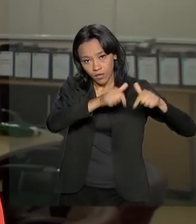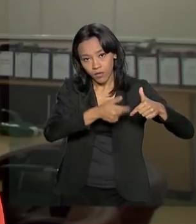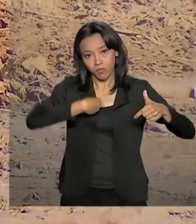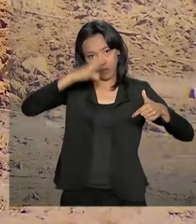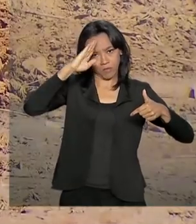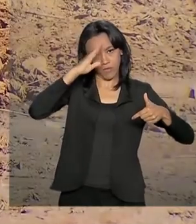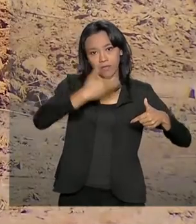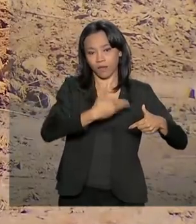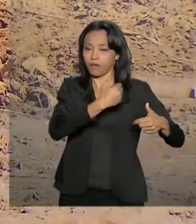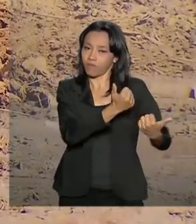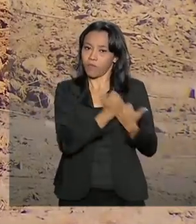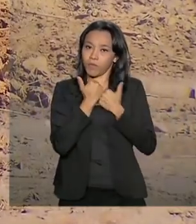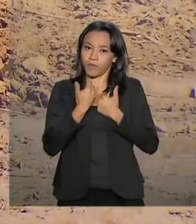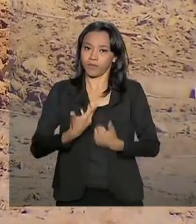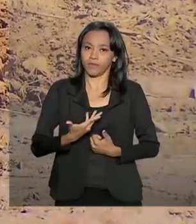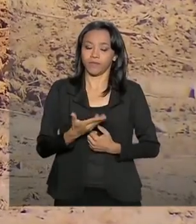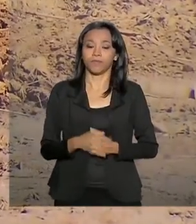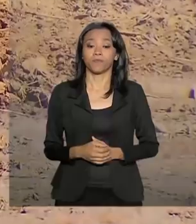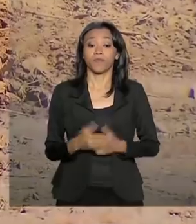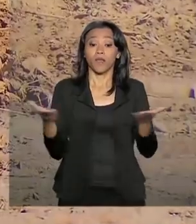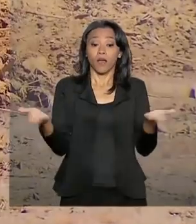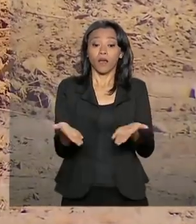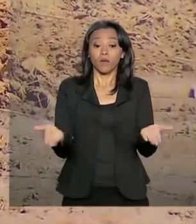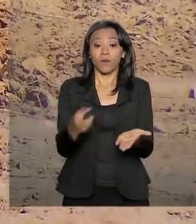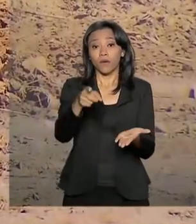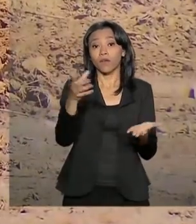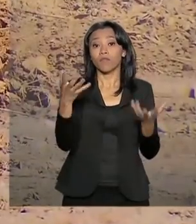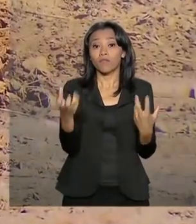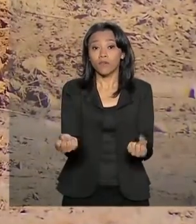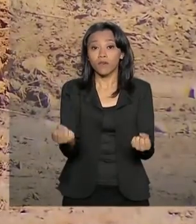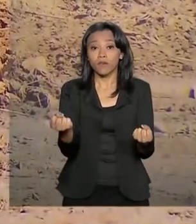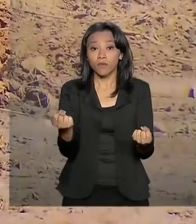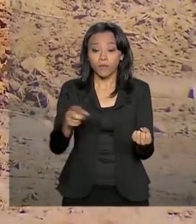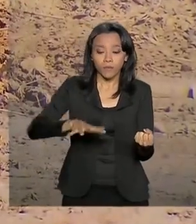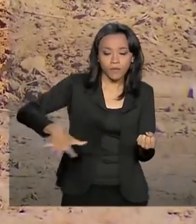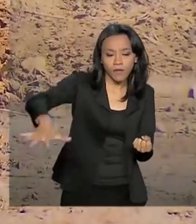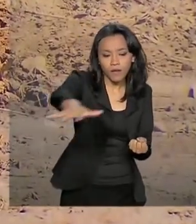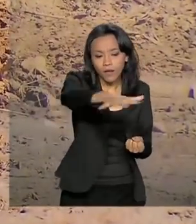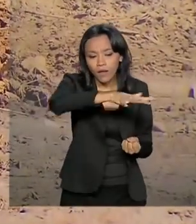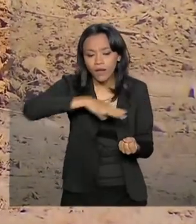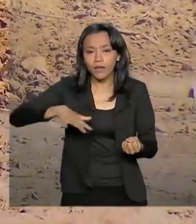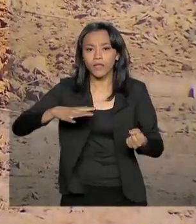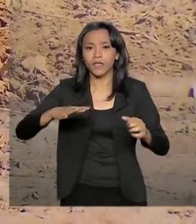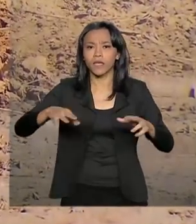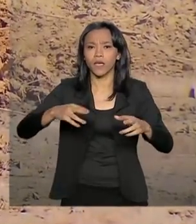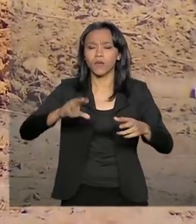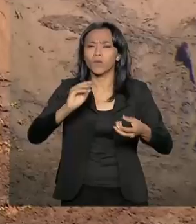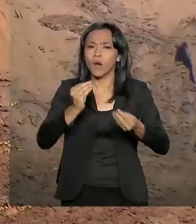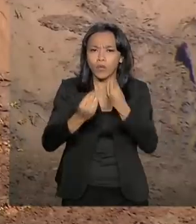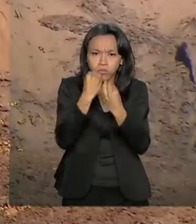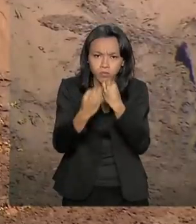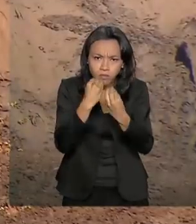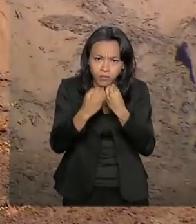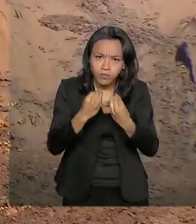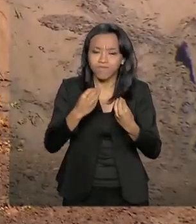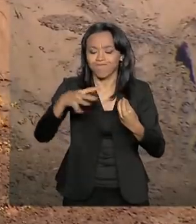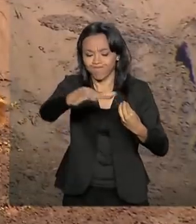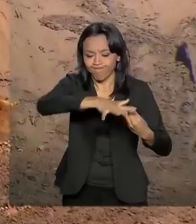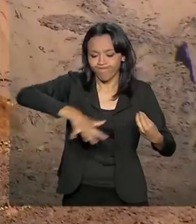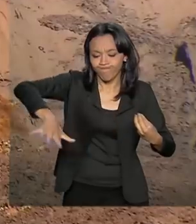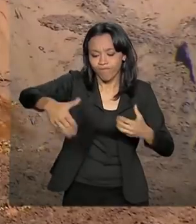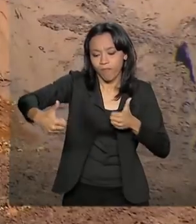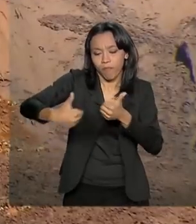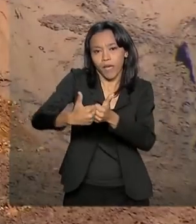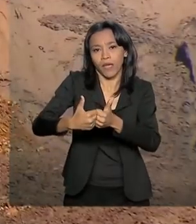contribuição agora as operações de resgate se concentram na área onde estaria o refeitório da empresa vale e começam a